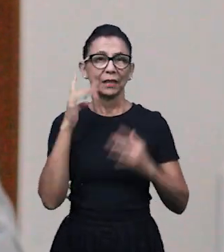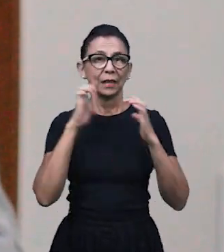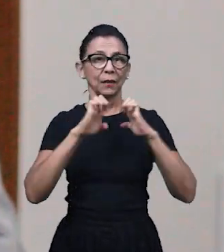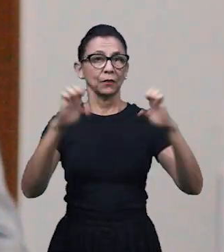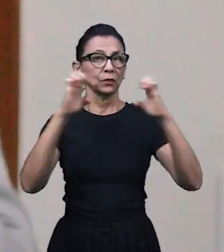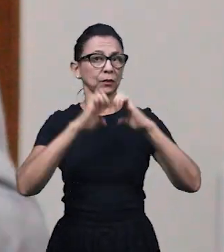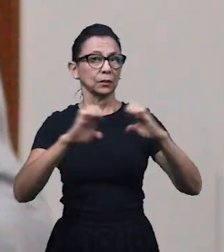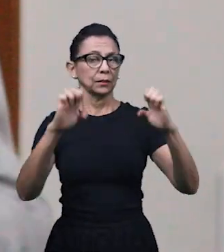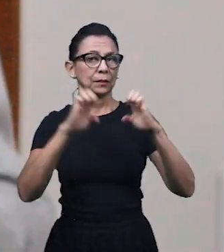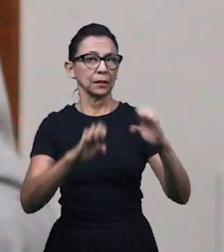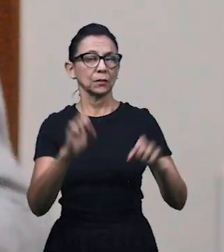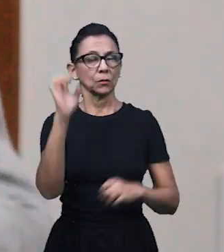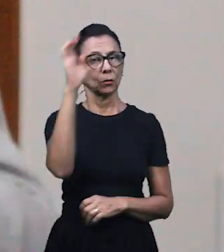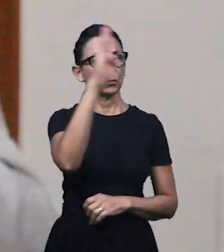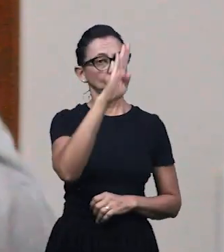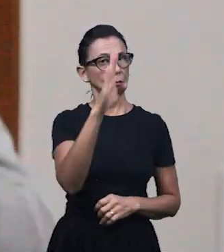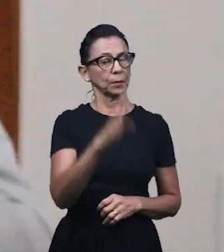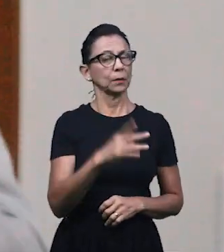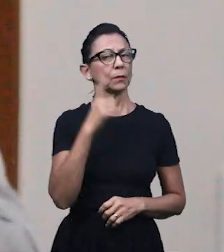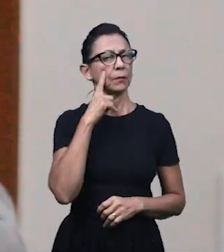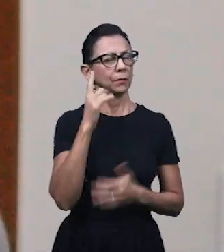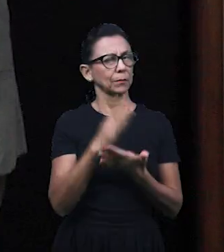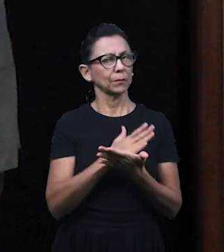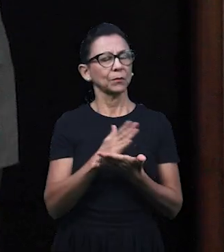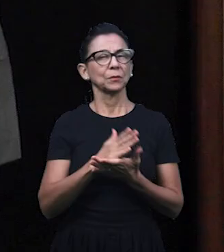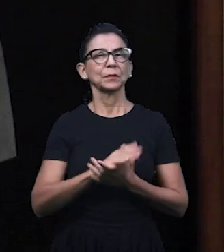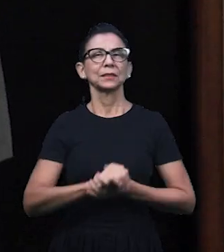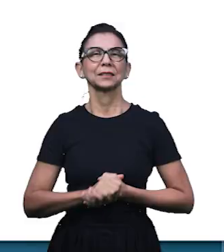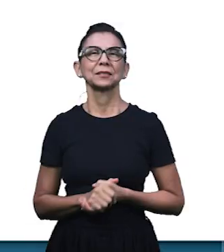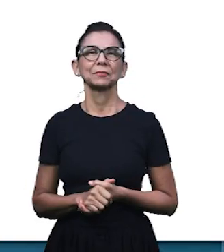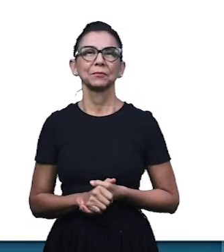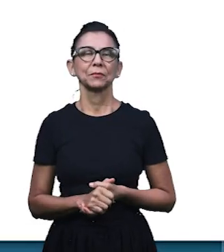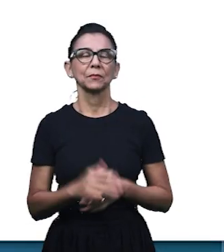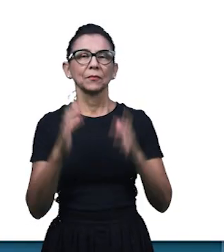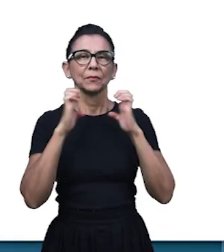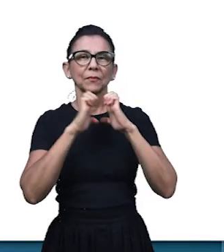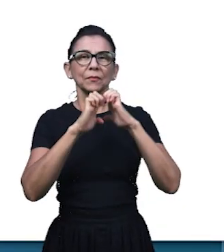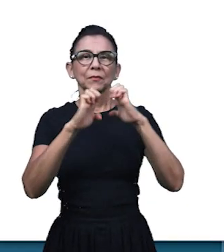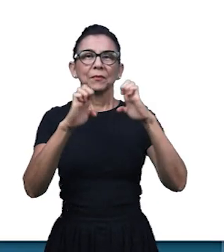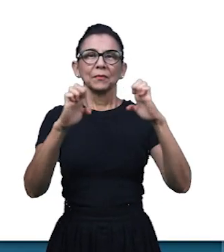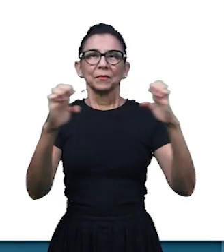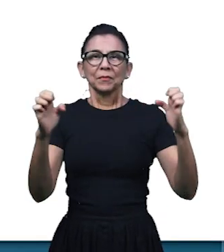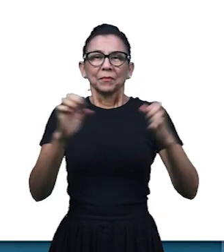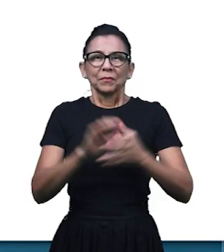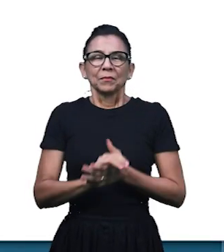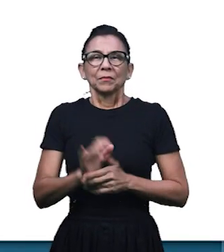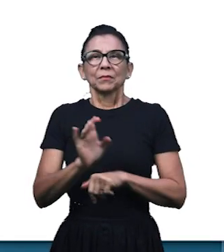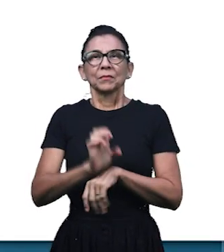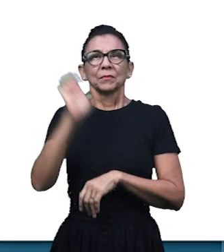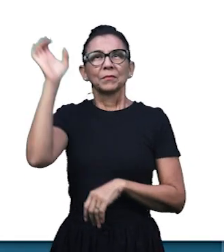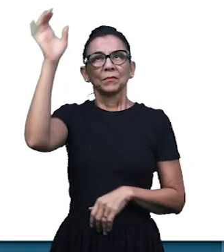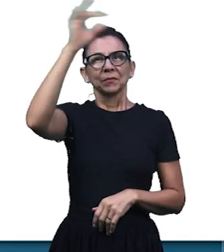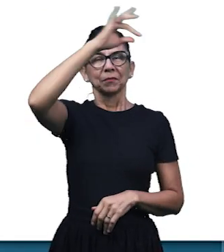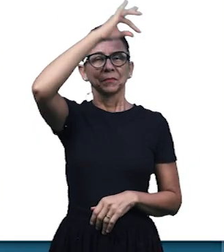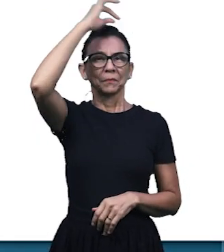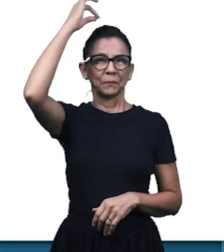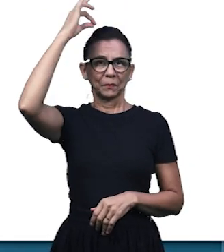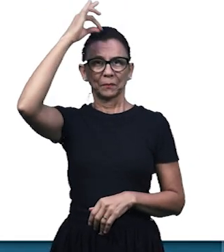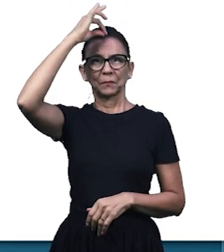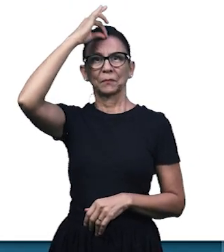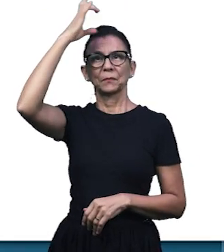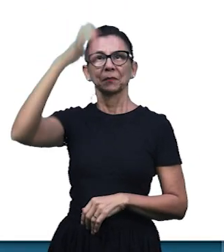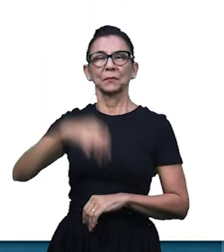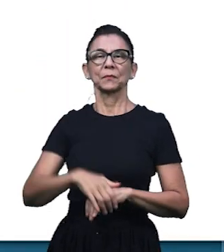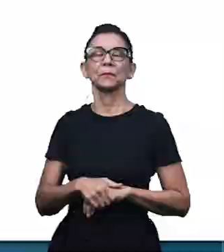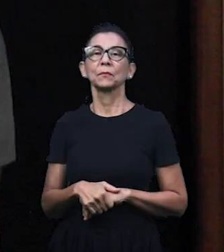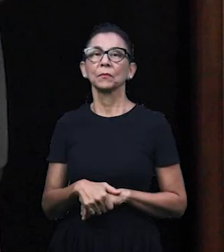evangelizações que aconteceram pelo Brasil. Vamos ver algumas aqui. Evangelização em Nova Venécia, no estado do Espírito Santo. Trabalho de evangelização, a